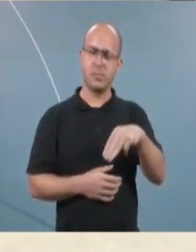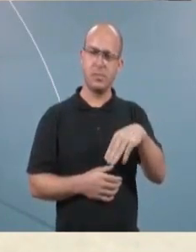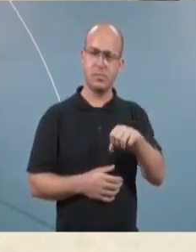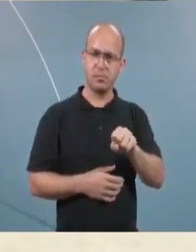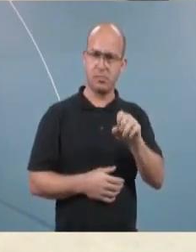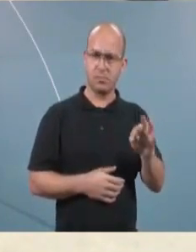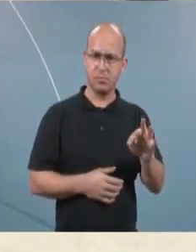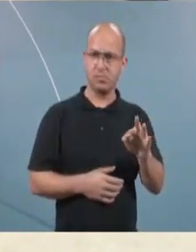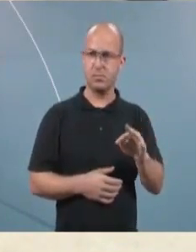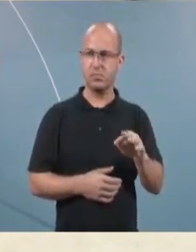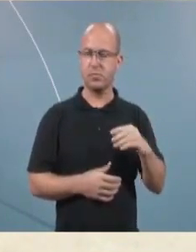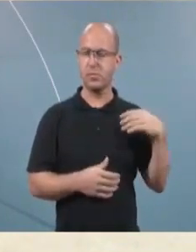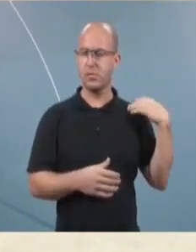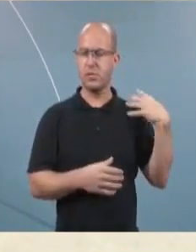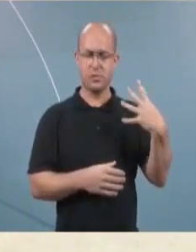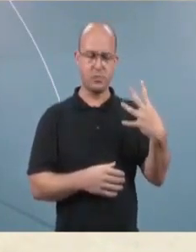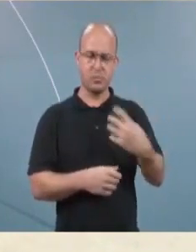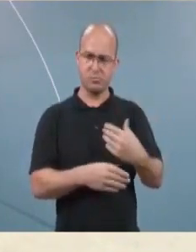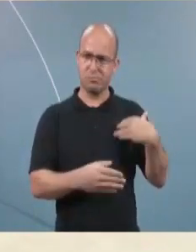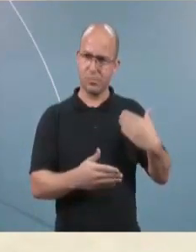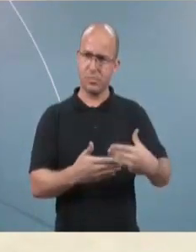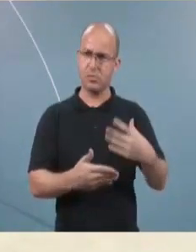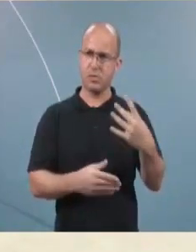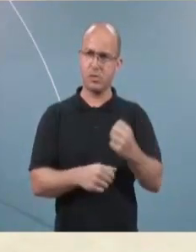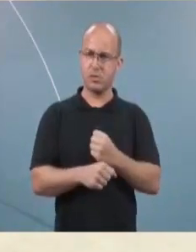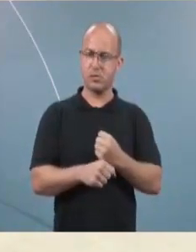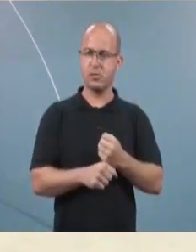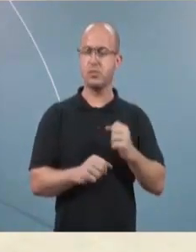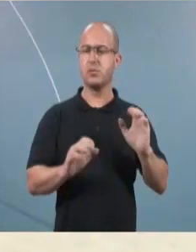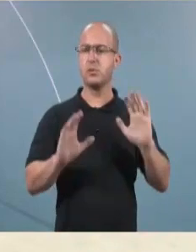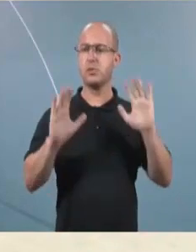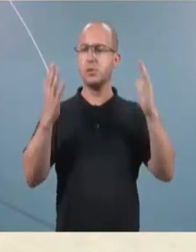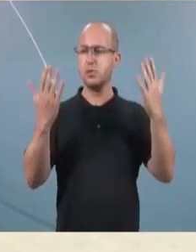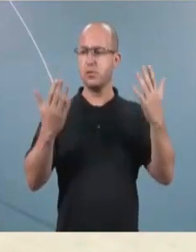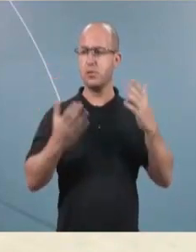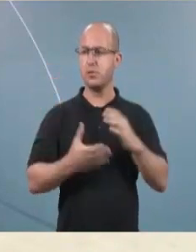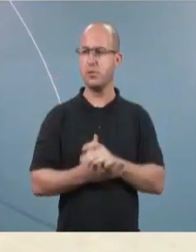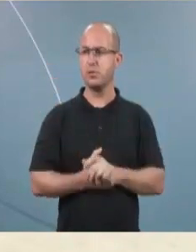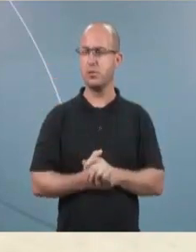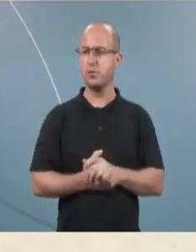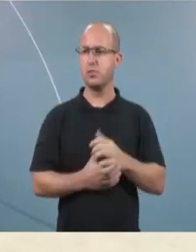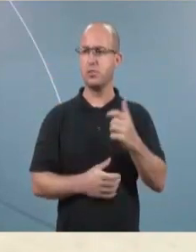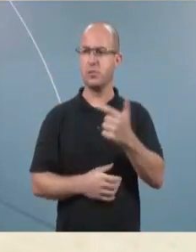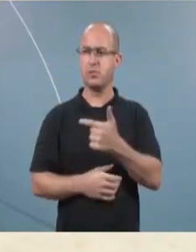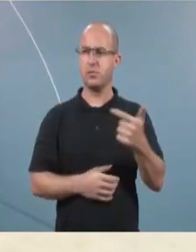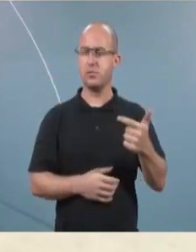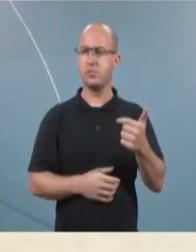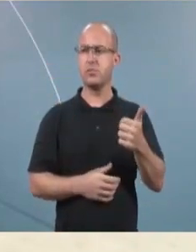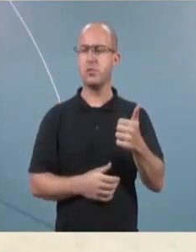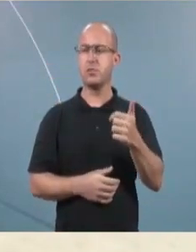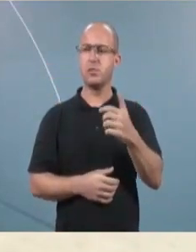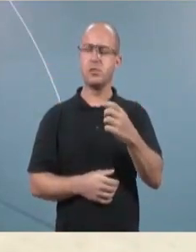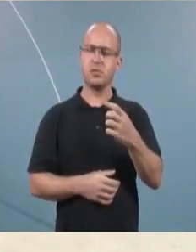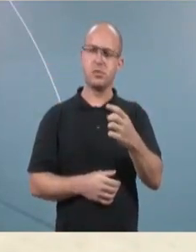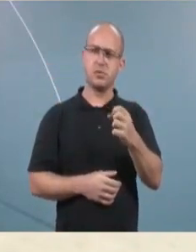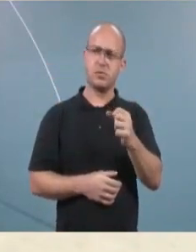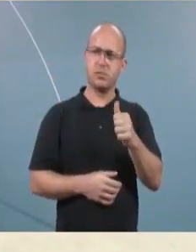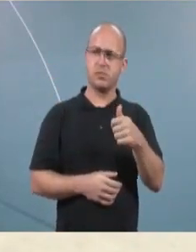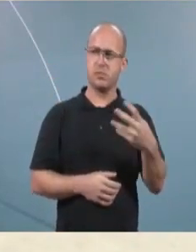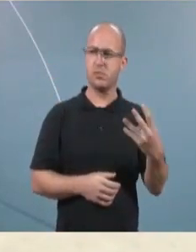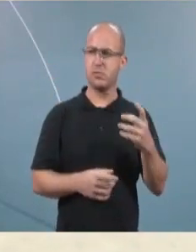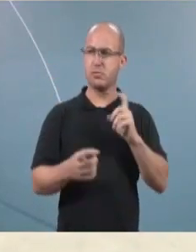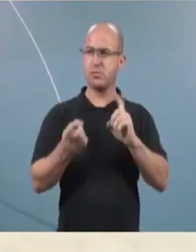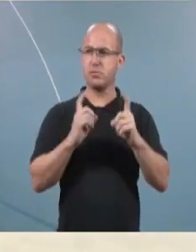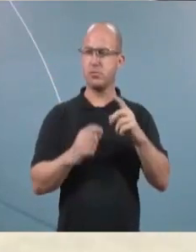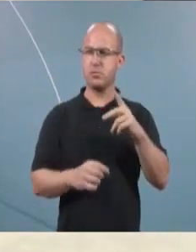pelo os transcurso dos seus 40 anos de existência celebrado em 22/01 de22 para